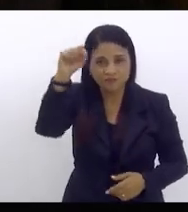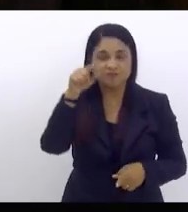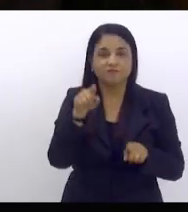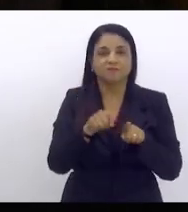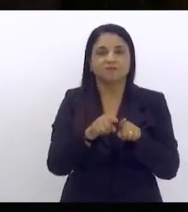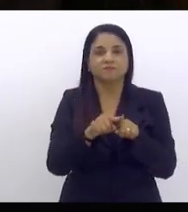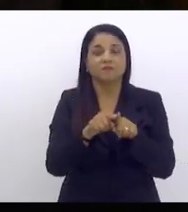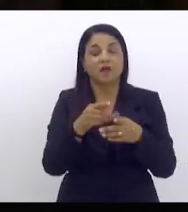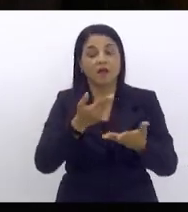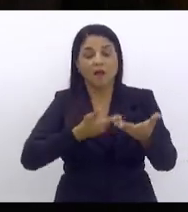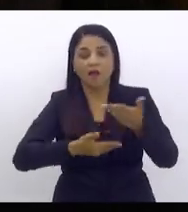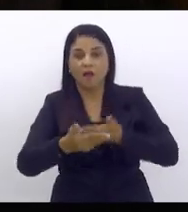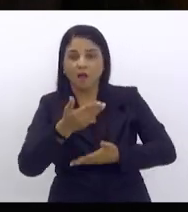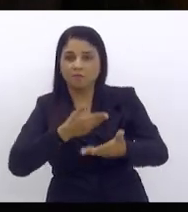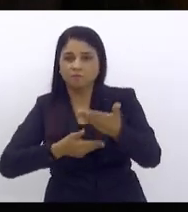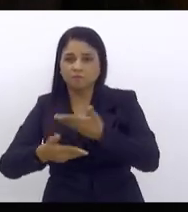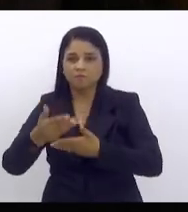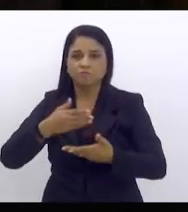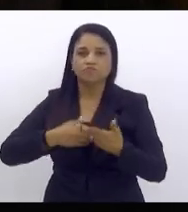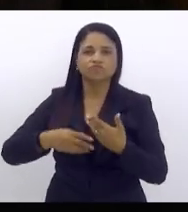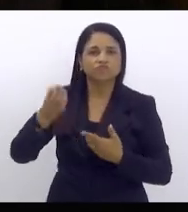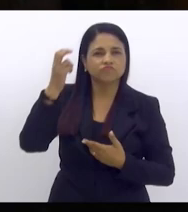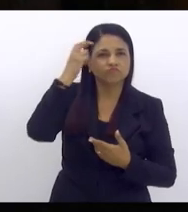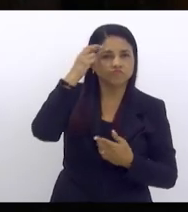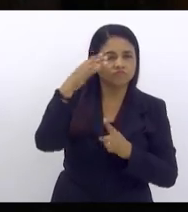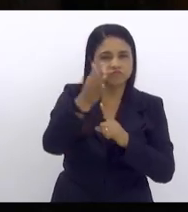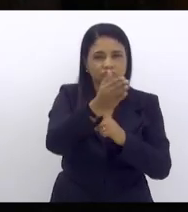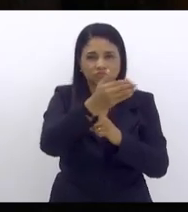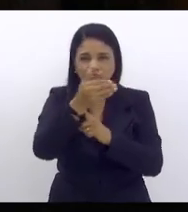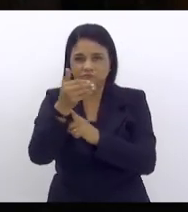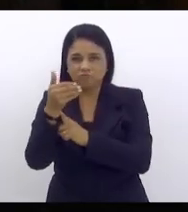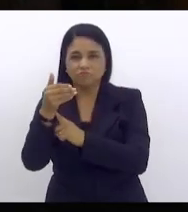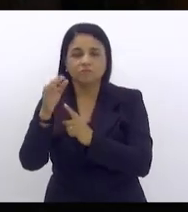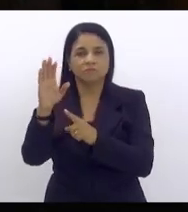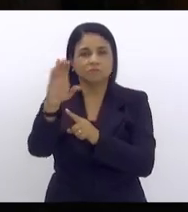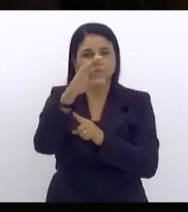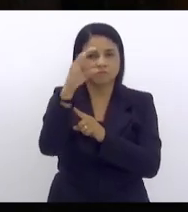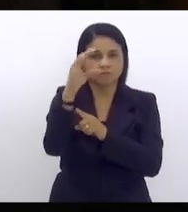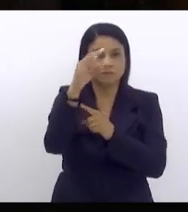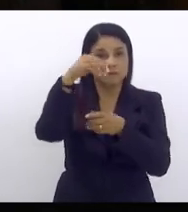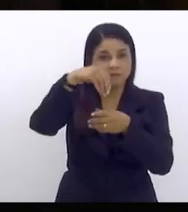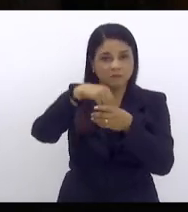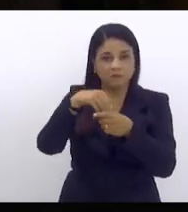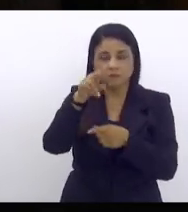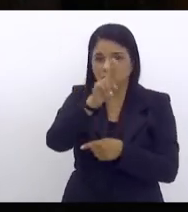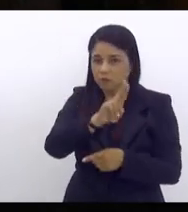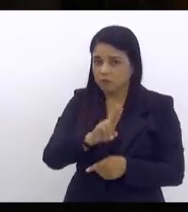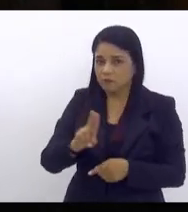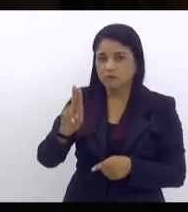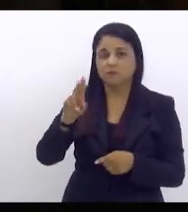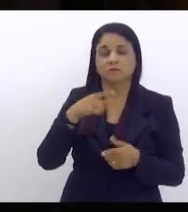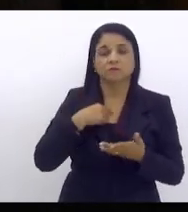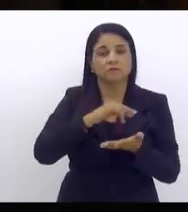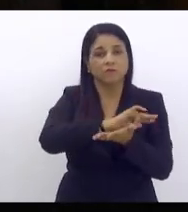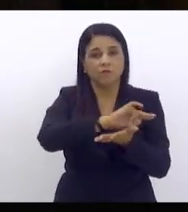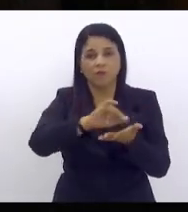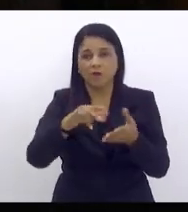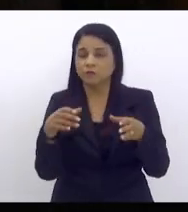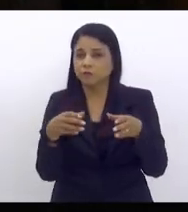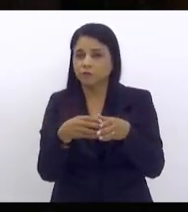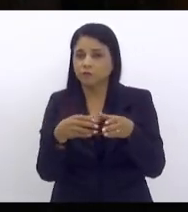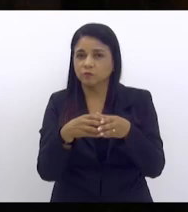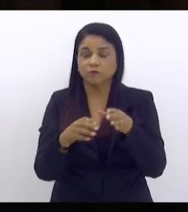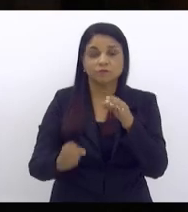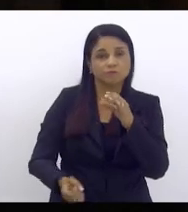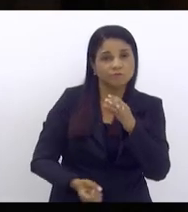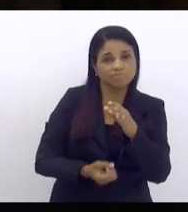articulando com a inteligência, a ciência, a tecnologia hoje produzida dentro das universidades. Então, temos vários grupos, por exemplo,